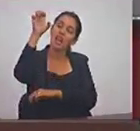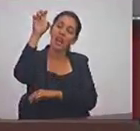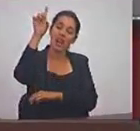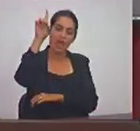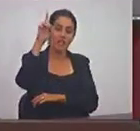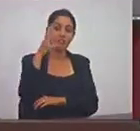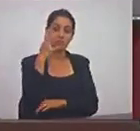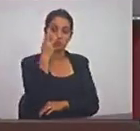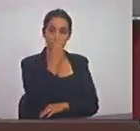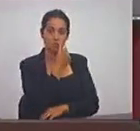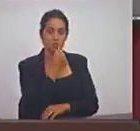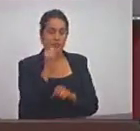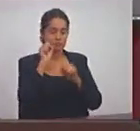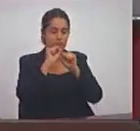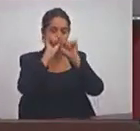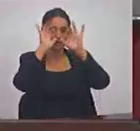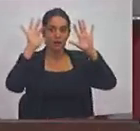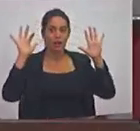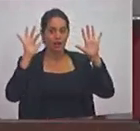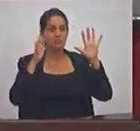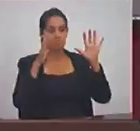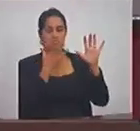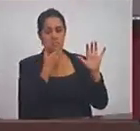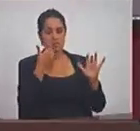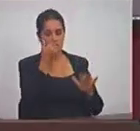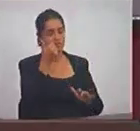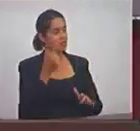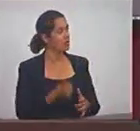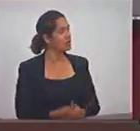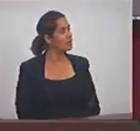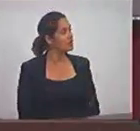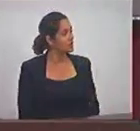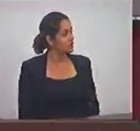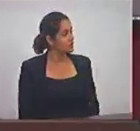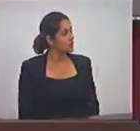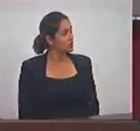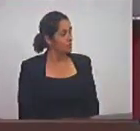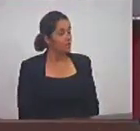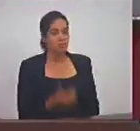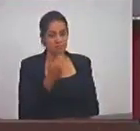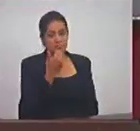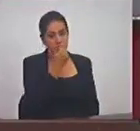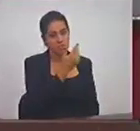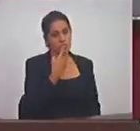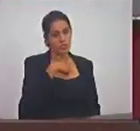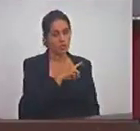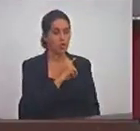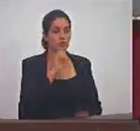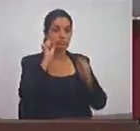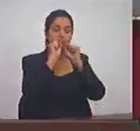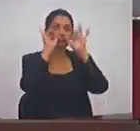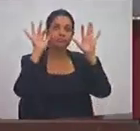turístico de referência da nossa cidade, e já foi direcionado pelo Dado aí, junto com o pedido nosso também, para iluminar a